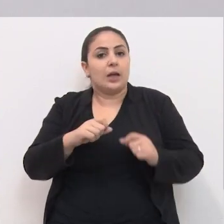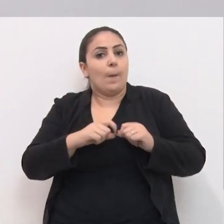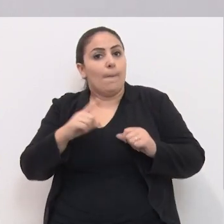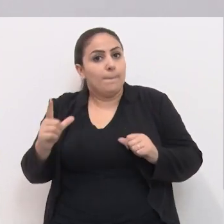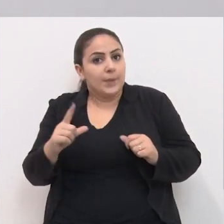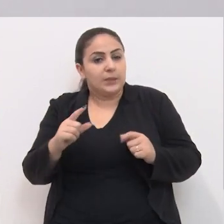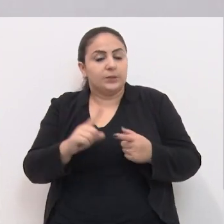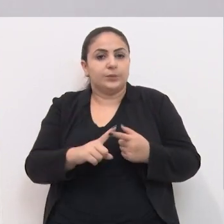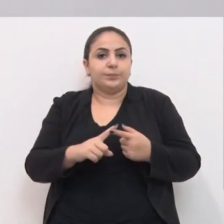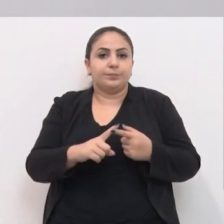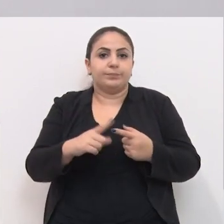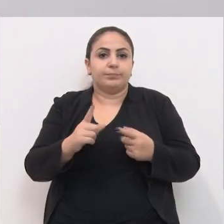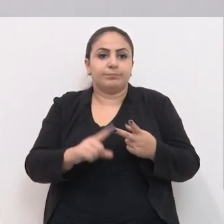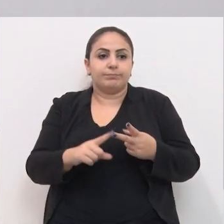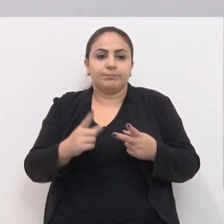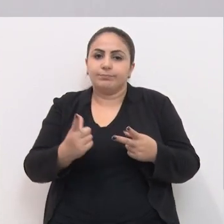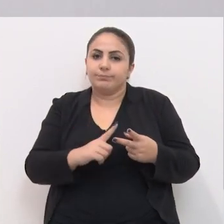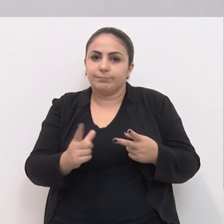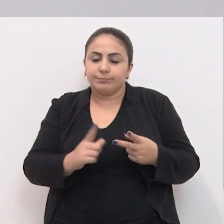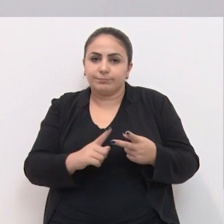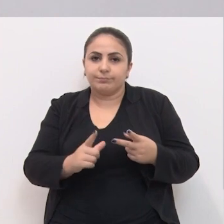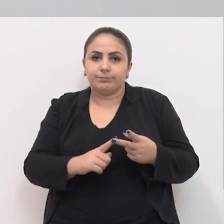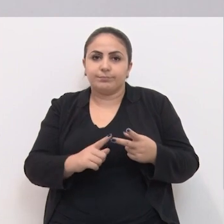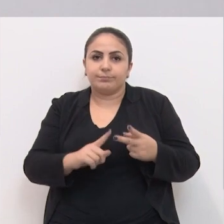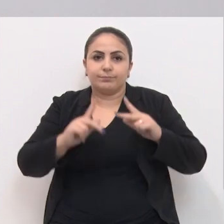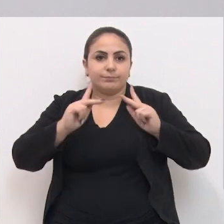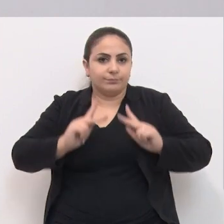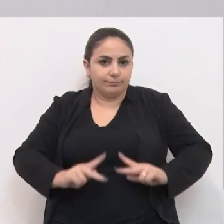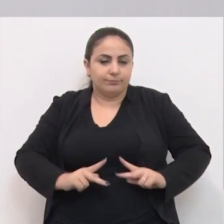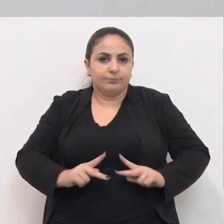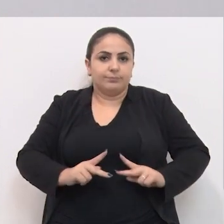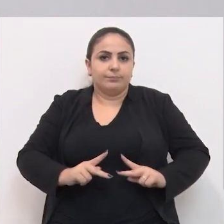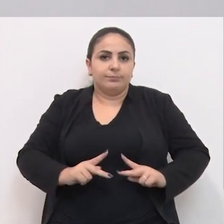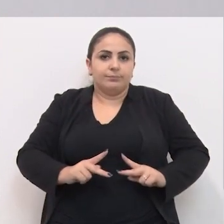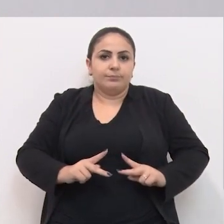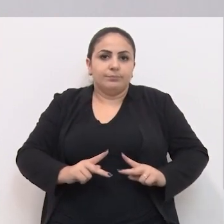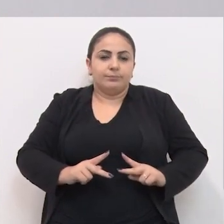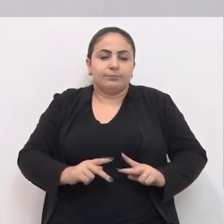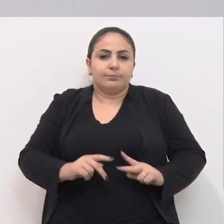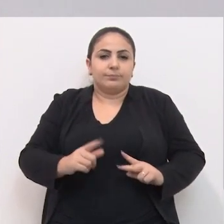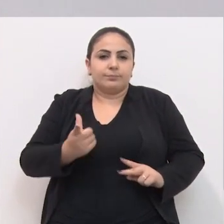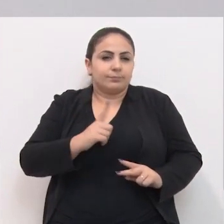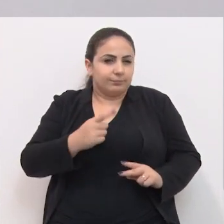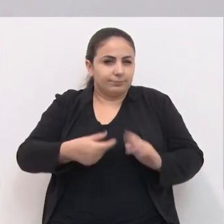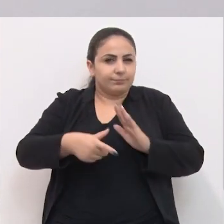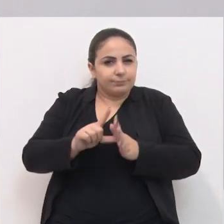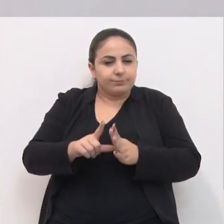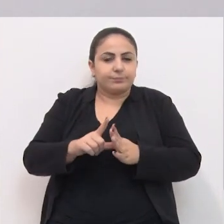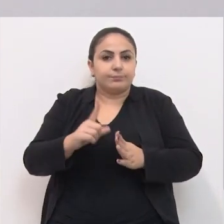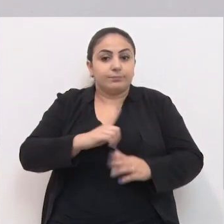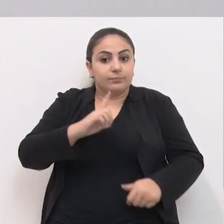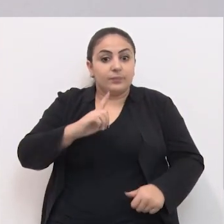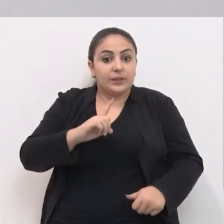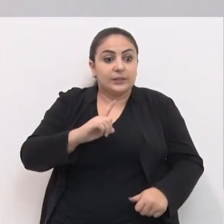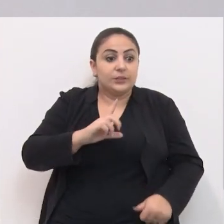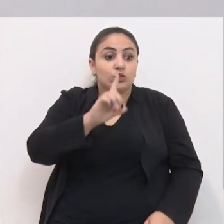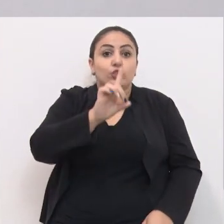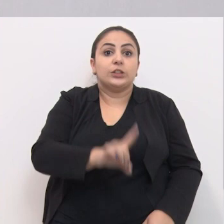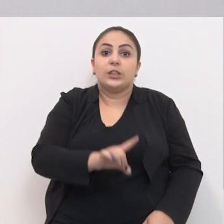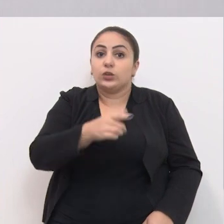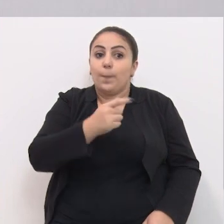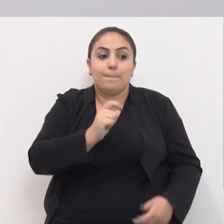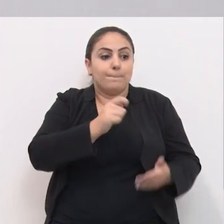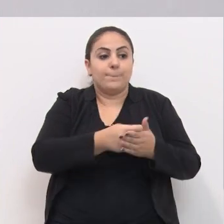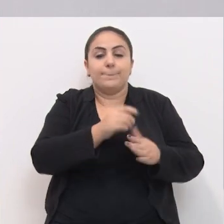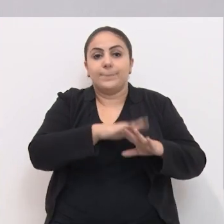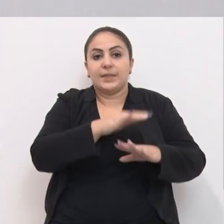já que a antiga planta do IPTU estava desatualizada. É importante que a comunidade que está acompanhando essa